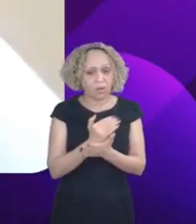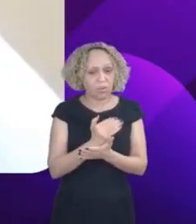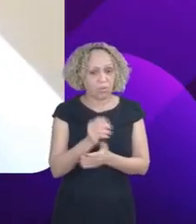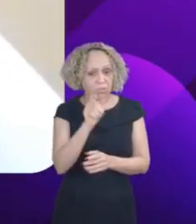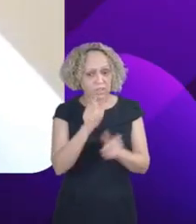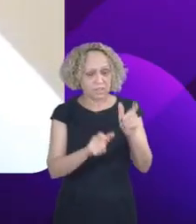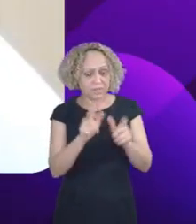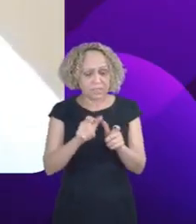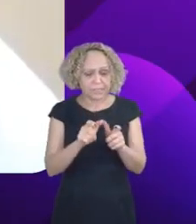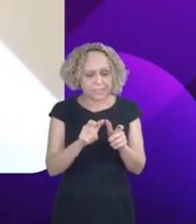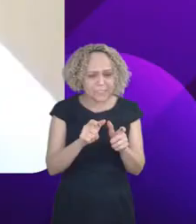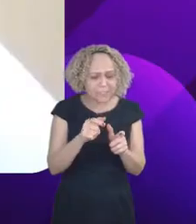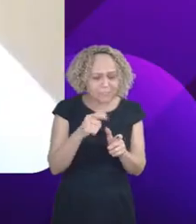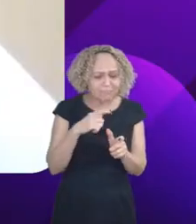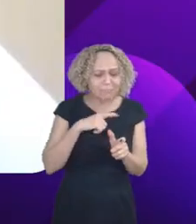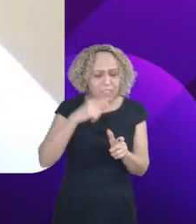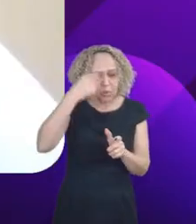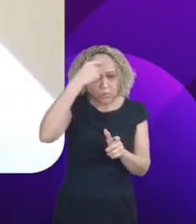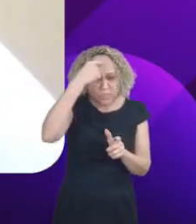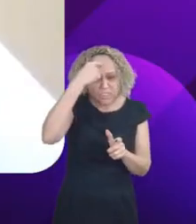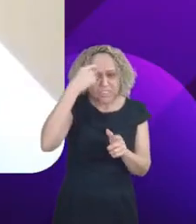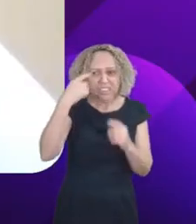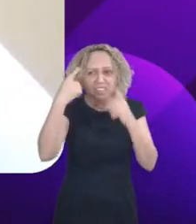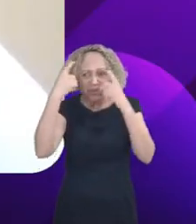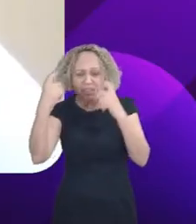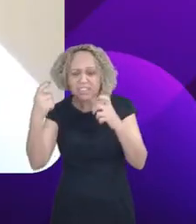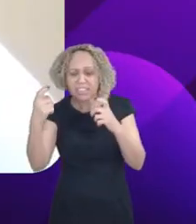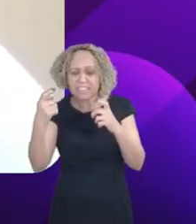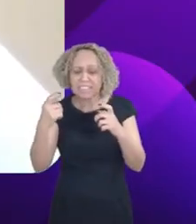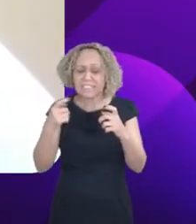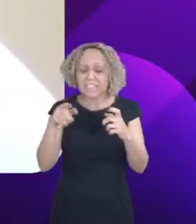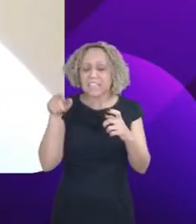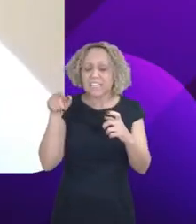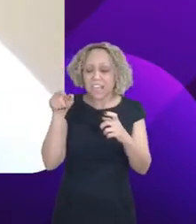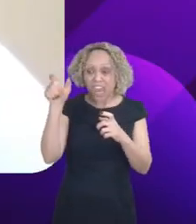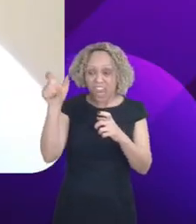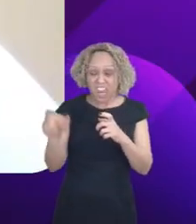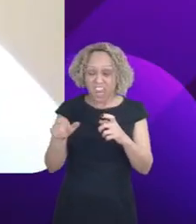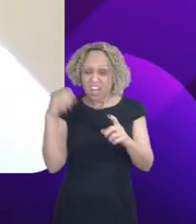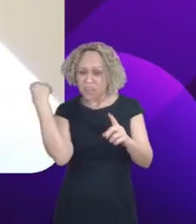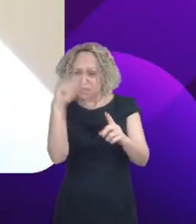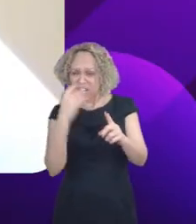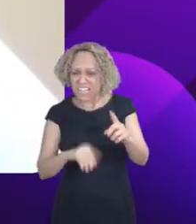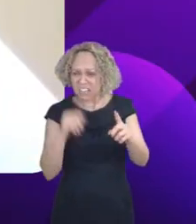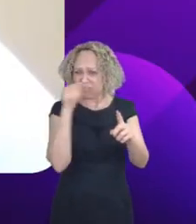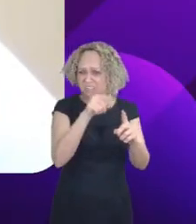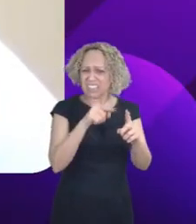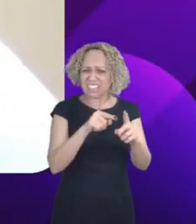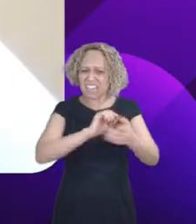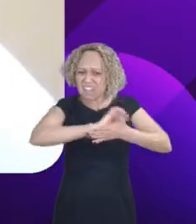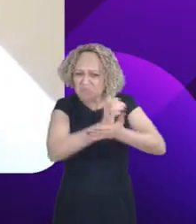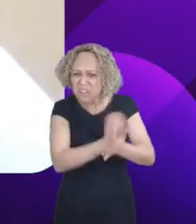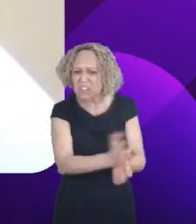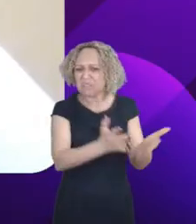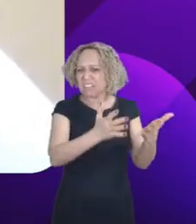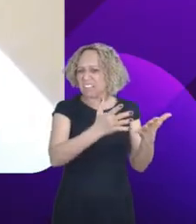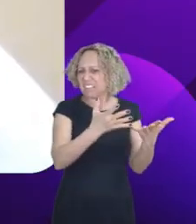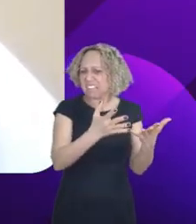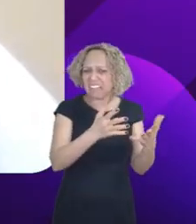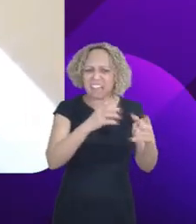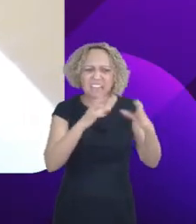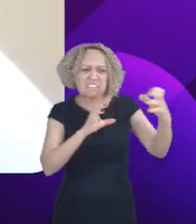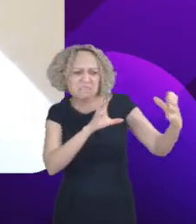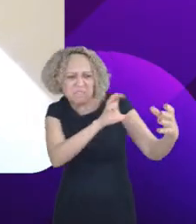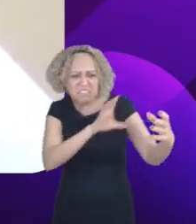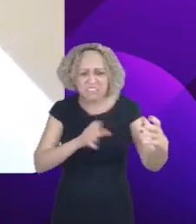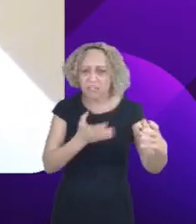violência, mas aí ele volta, ele se ajoelha no chão, ele pede desculpas, ele compra aquele perfume que ele viu, talvez que você